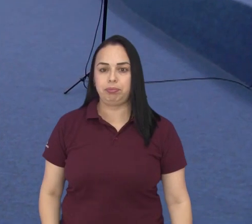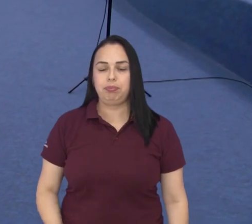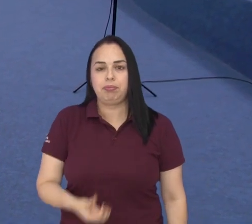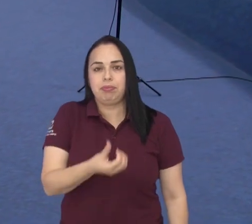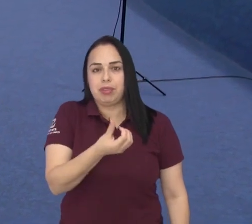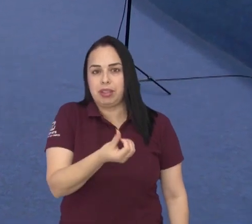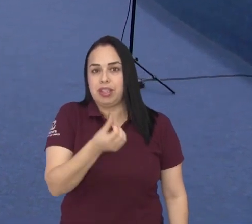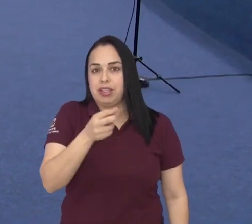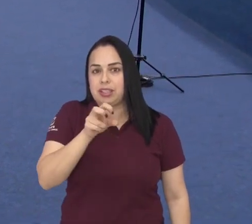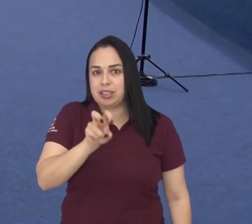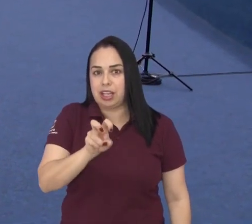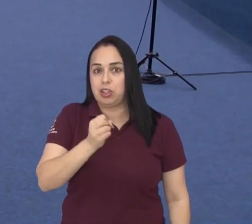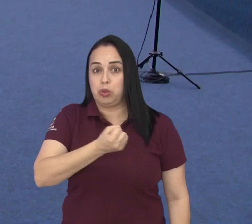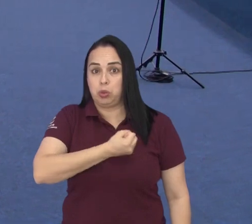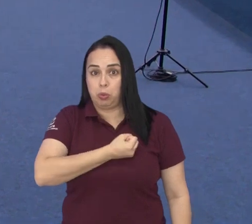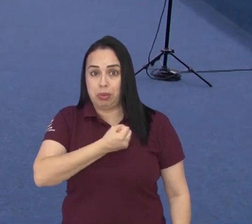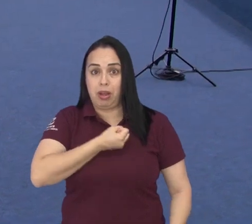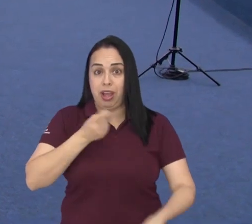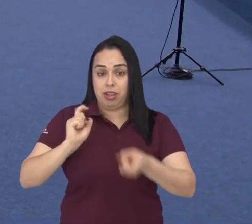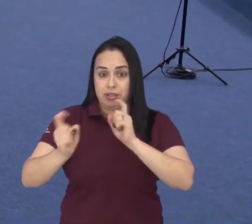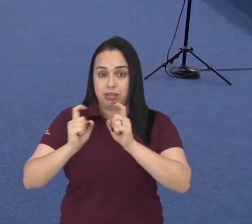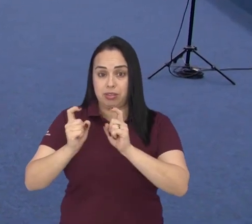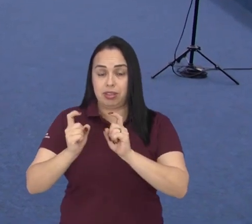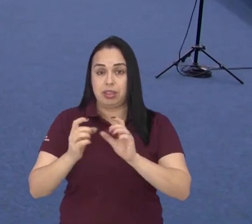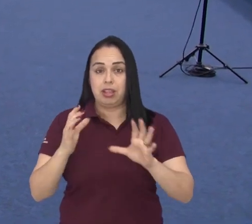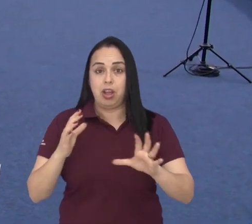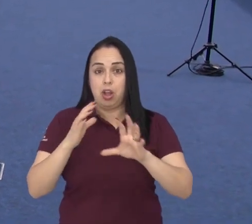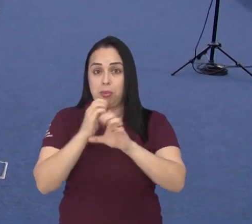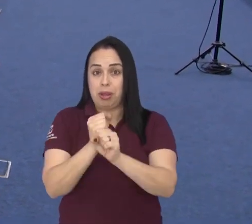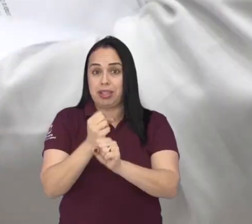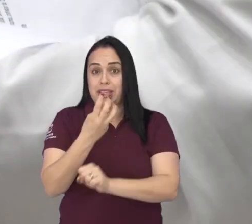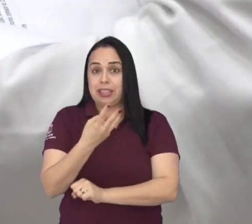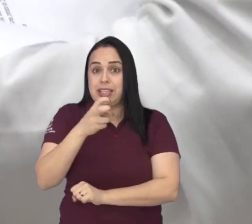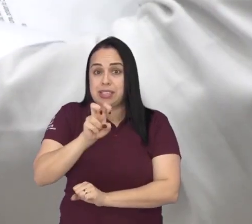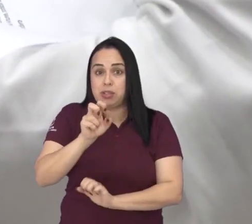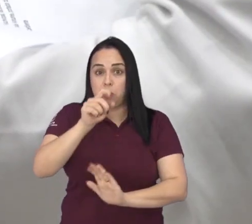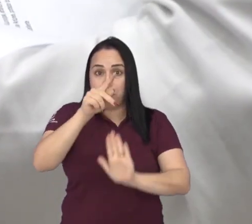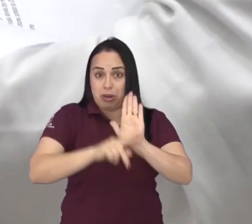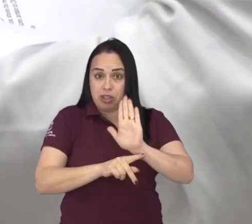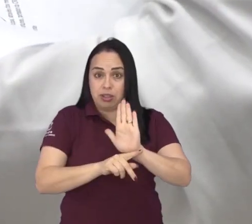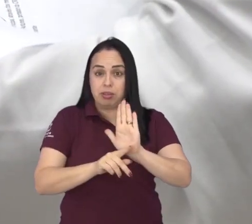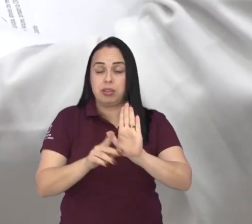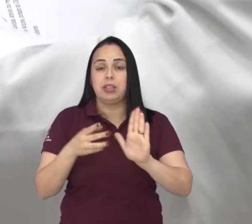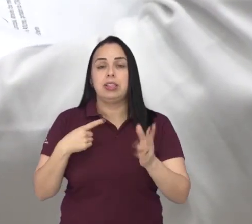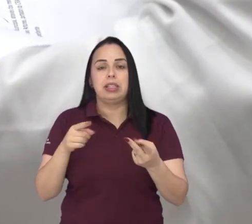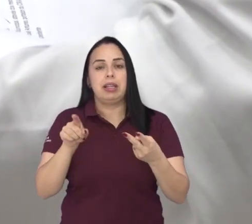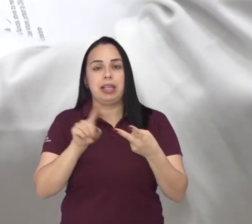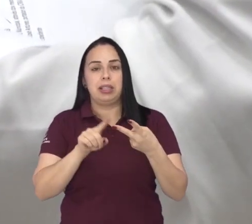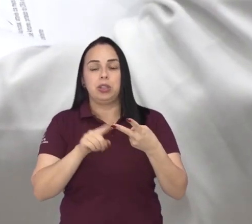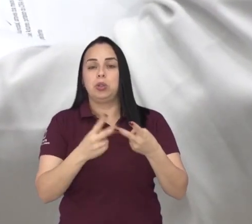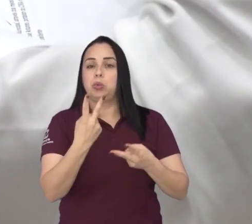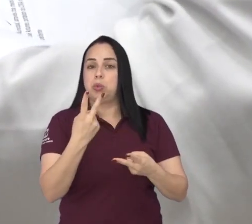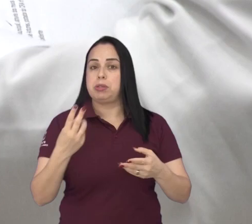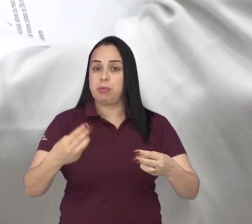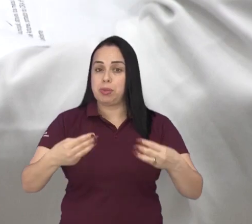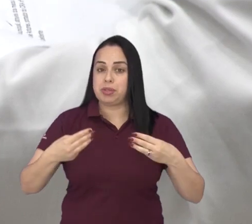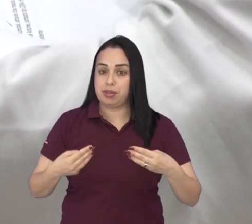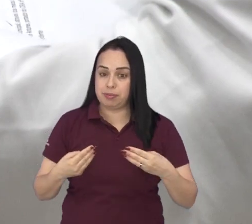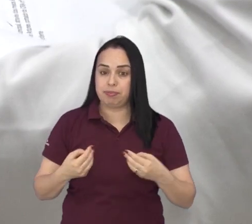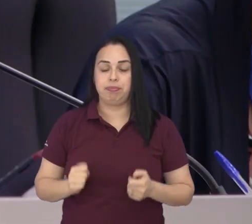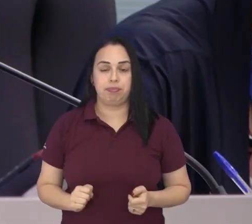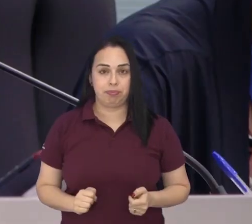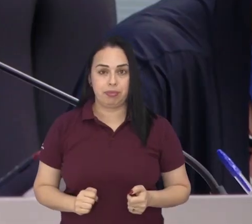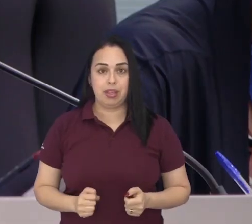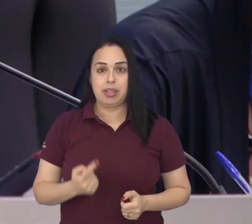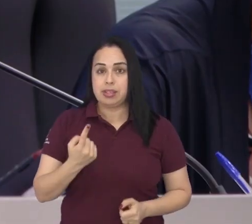Na 65ª sessão, os vereadores aprovaram 35 requerimentos, 3 atas e 2 moções da pauta de